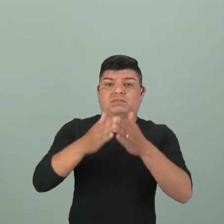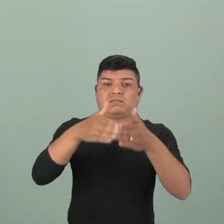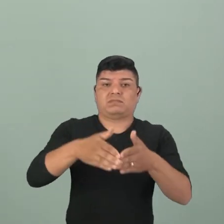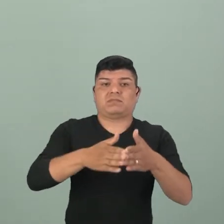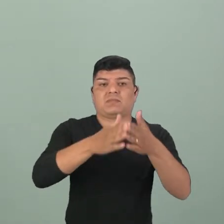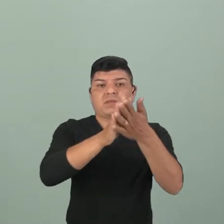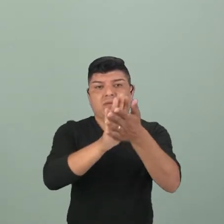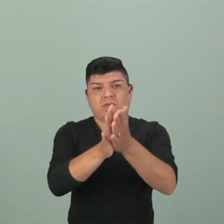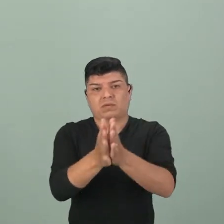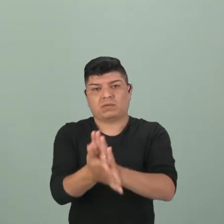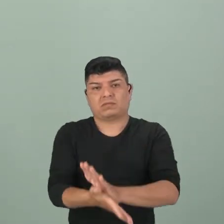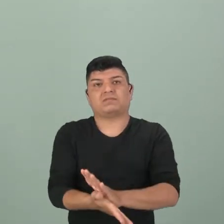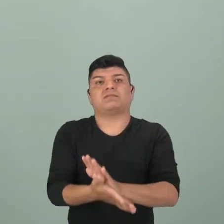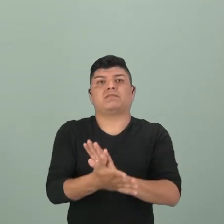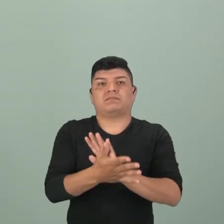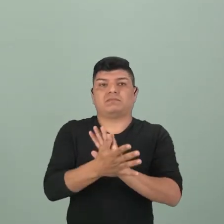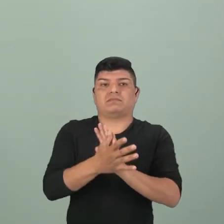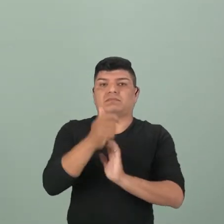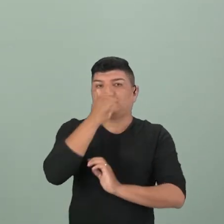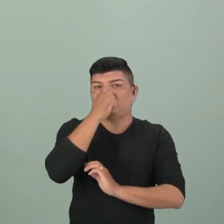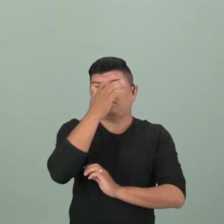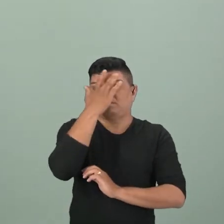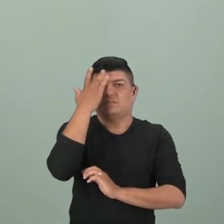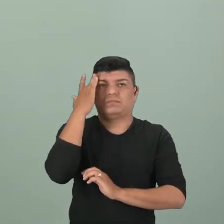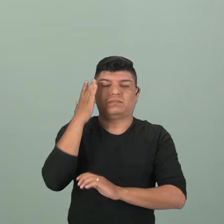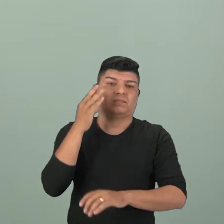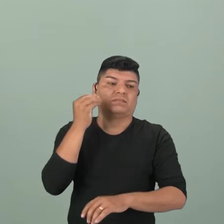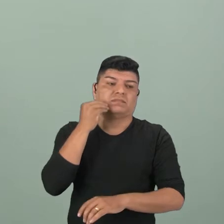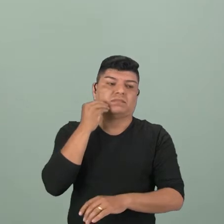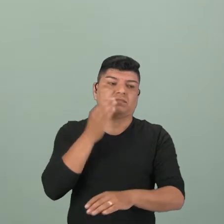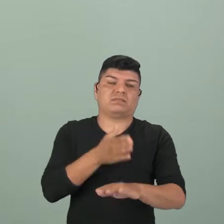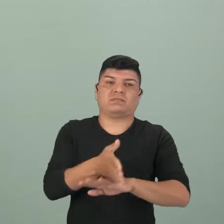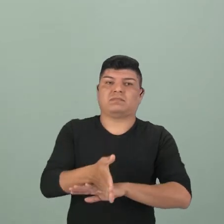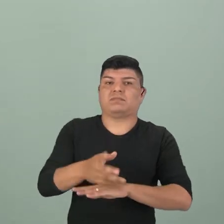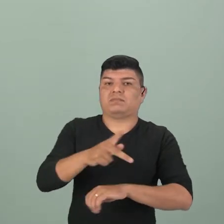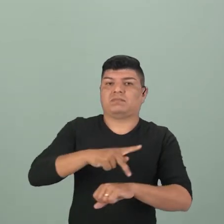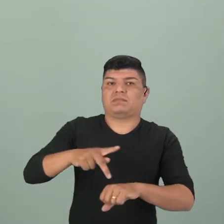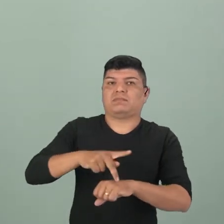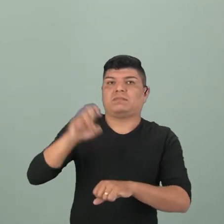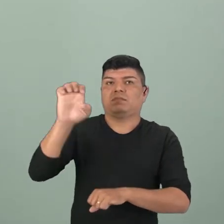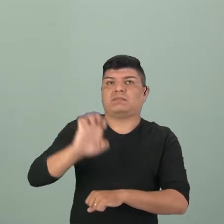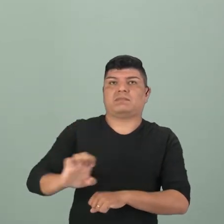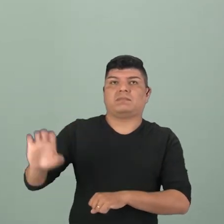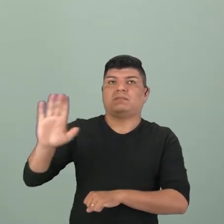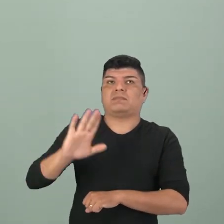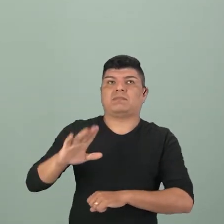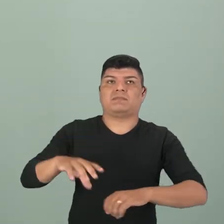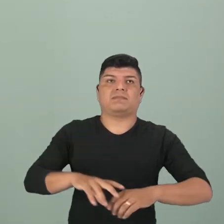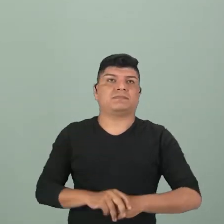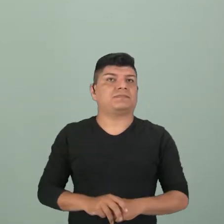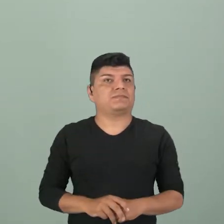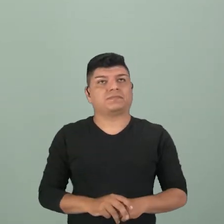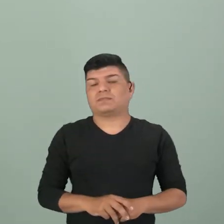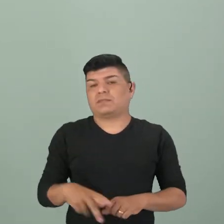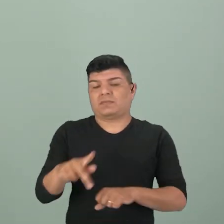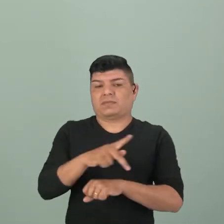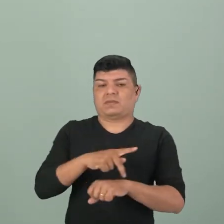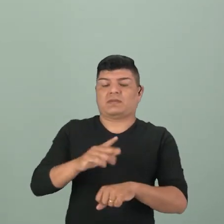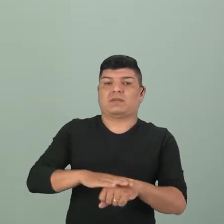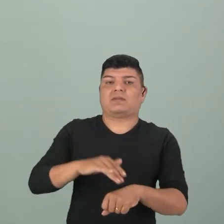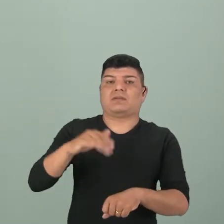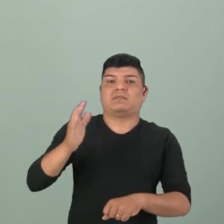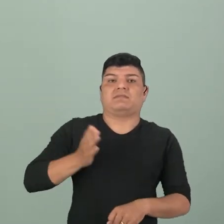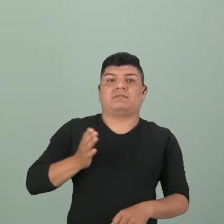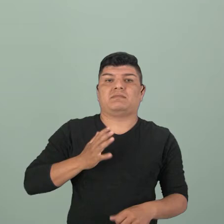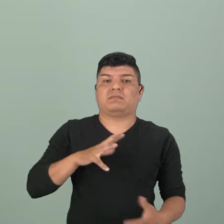né, aí, com barcos cheios de imigrantes tentando entrar em países da Europa, por exemplo. Como a Europa está os países mais ricos do